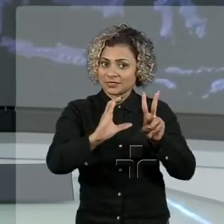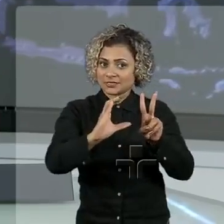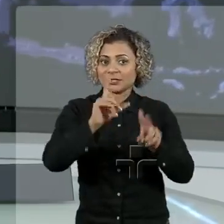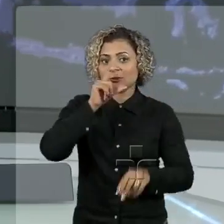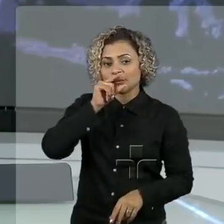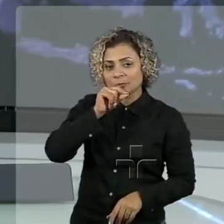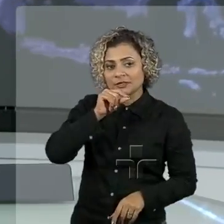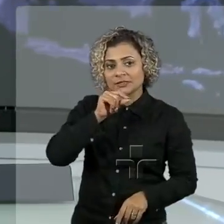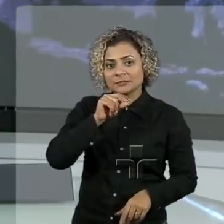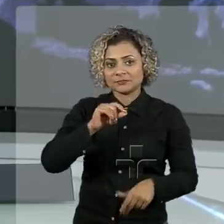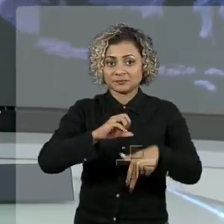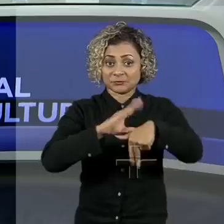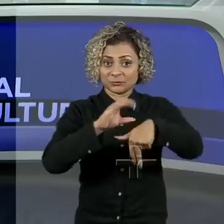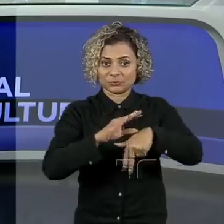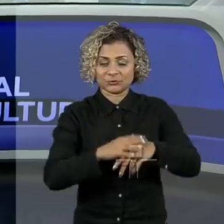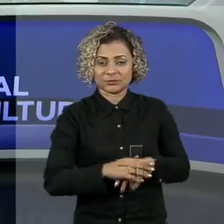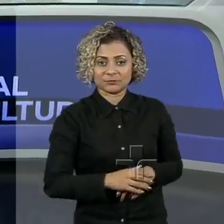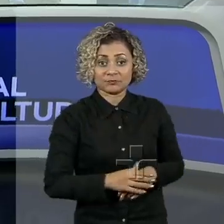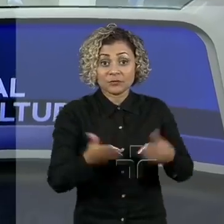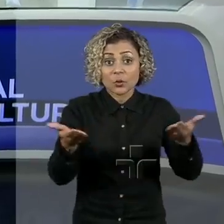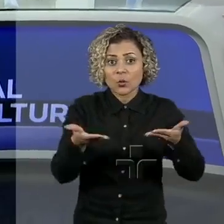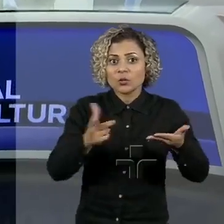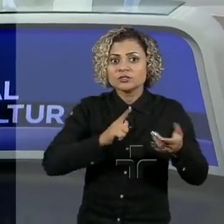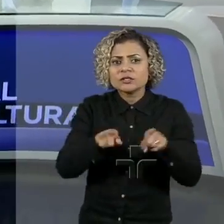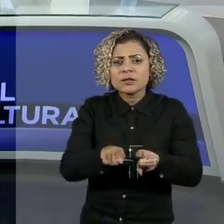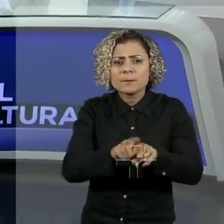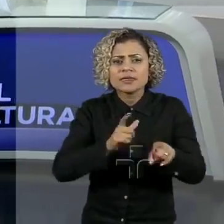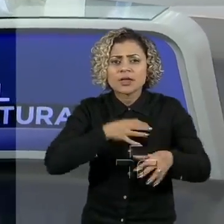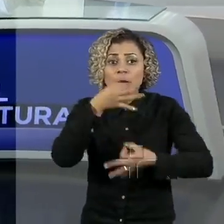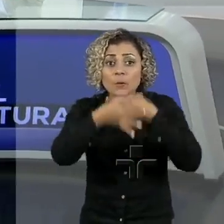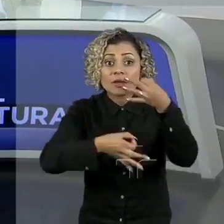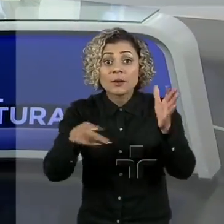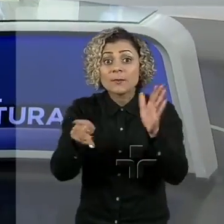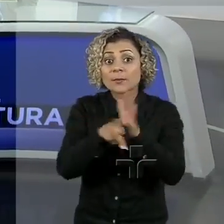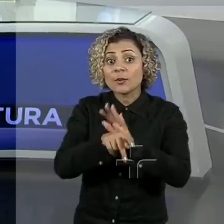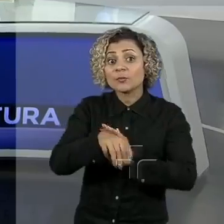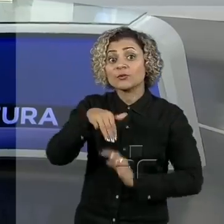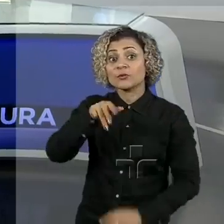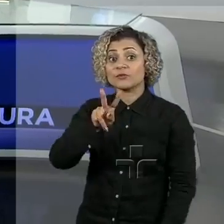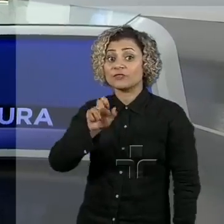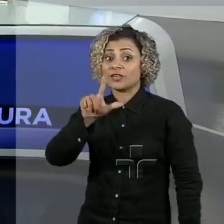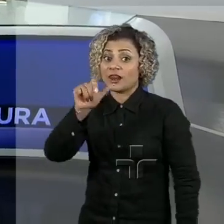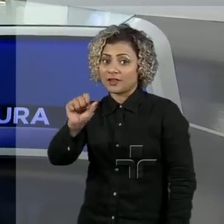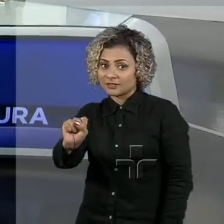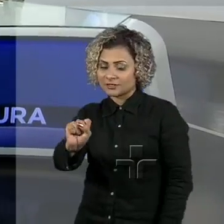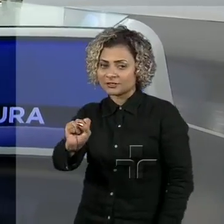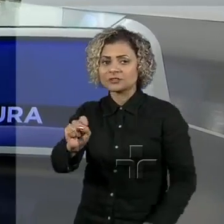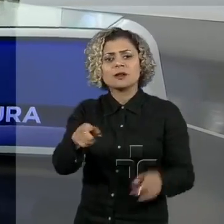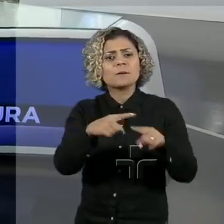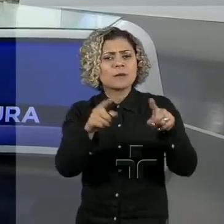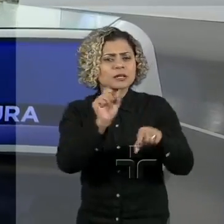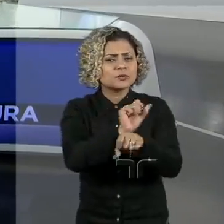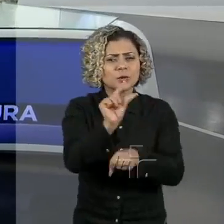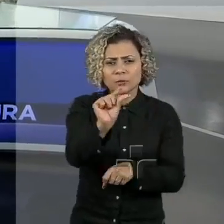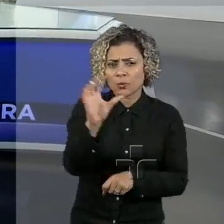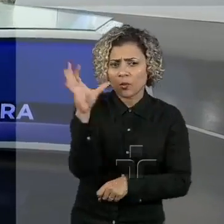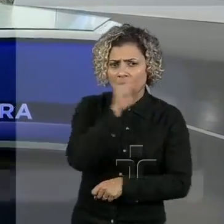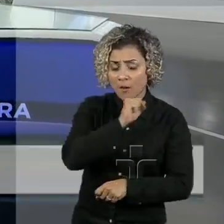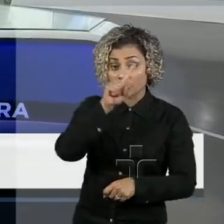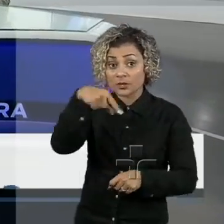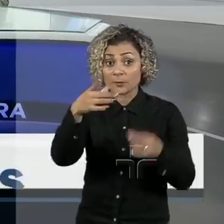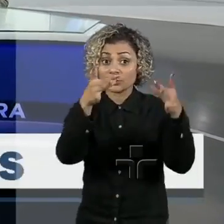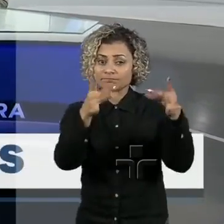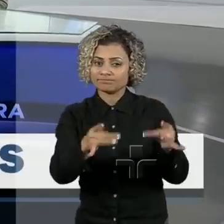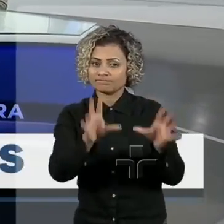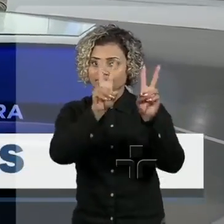hashtag Jornal da Cultura. Hoje temos também o comentário do historiador Marco Antônio Villa. Mas agora aguarde só um instante, nós voltaremos